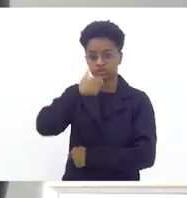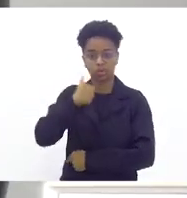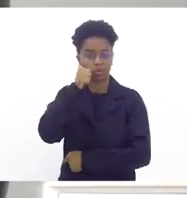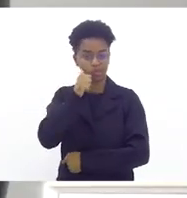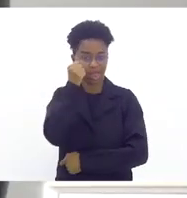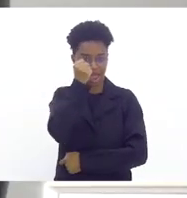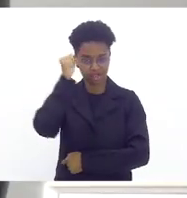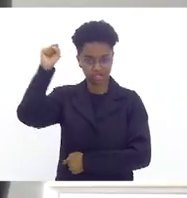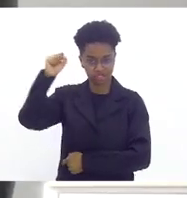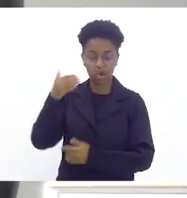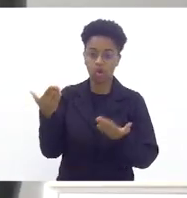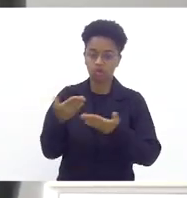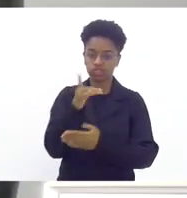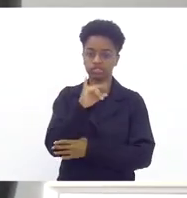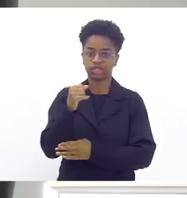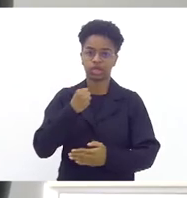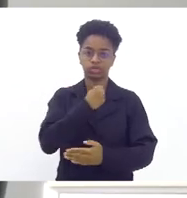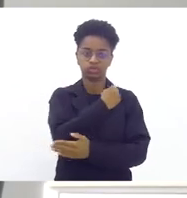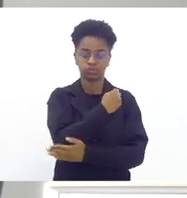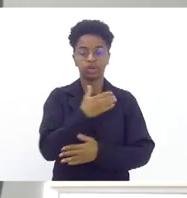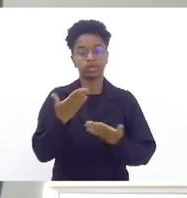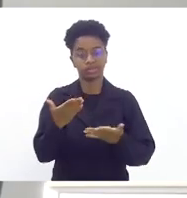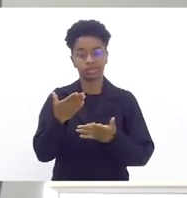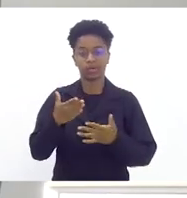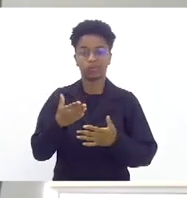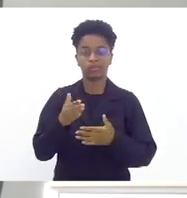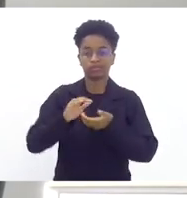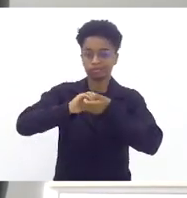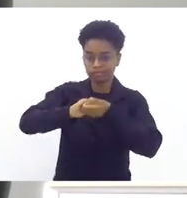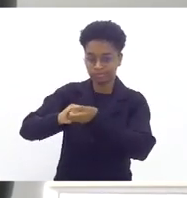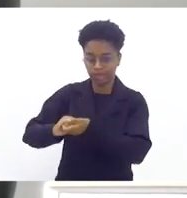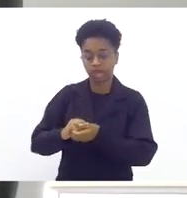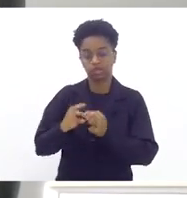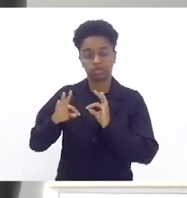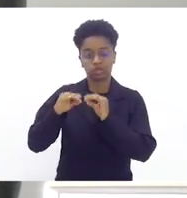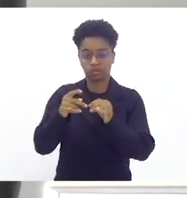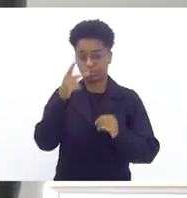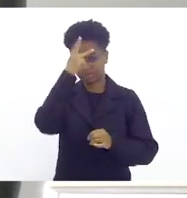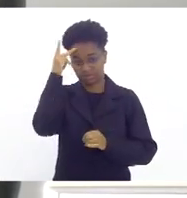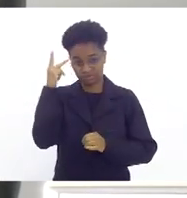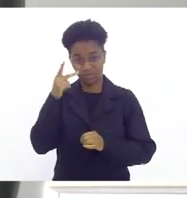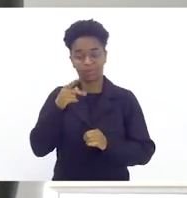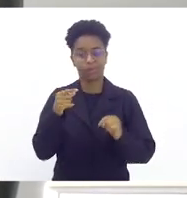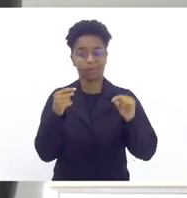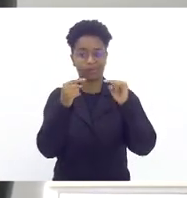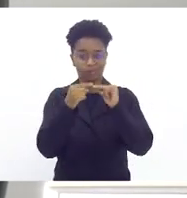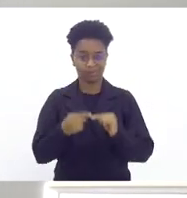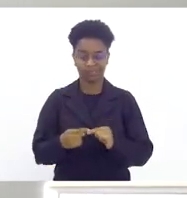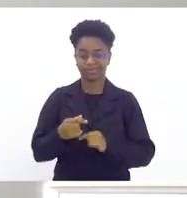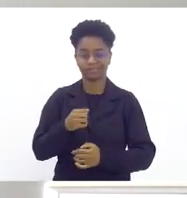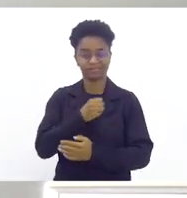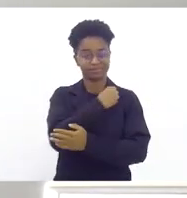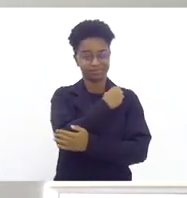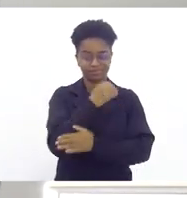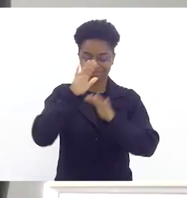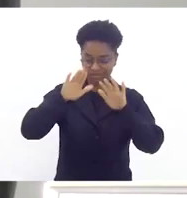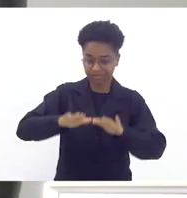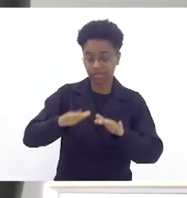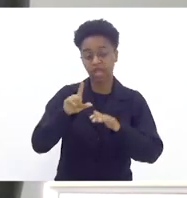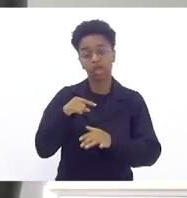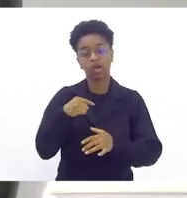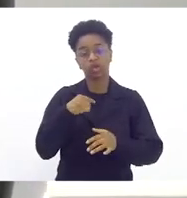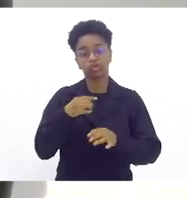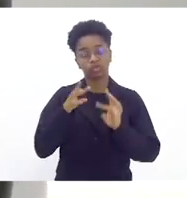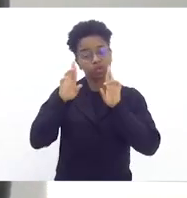Axé, hoje é dia de Exu. Então, Laroyê, para quem é de Axé, Laroyê, que ele conduza a nossa